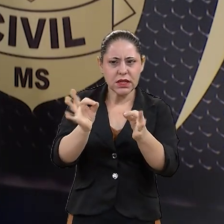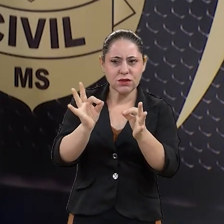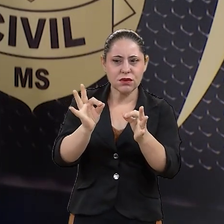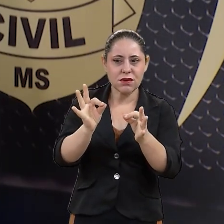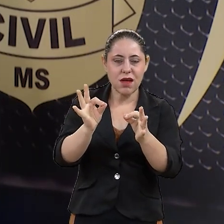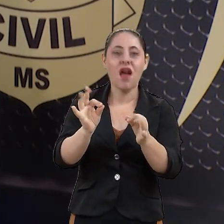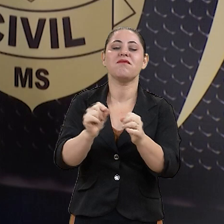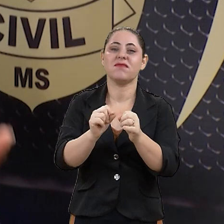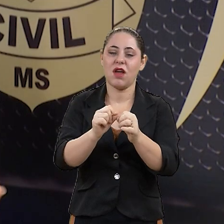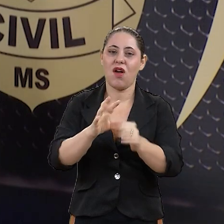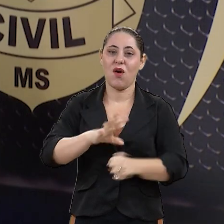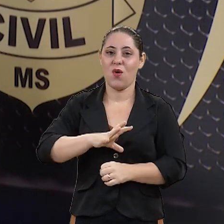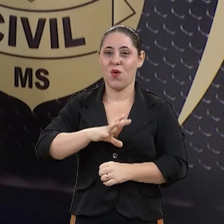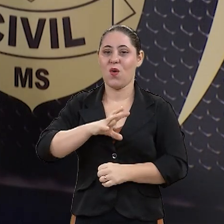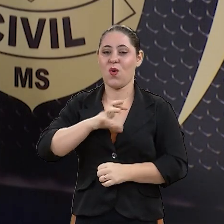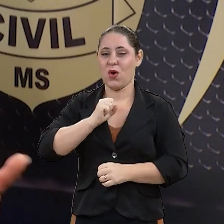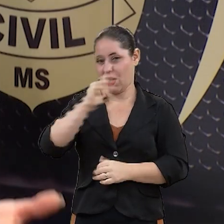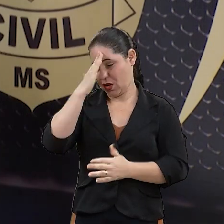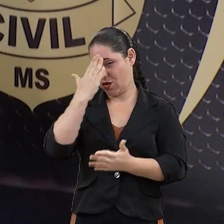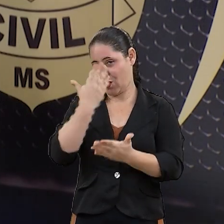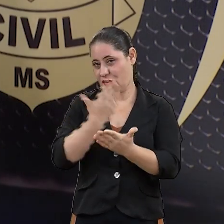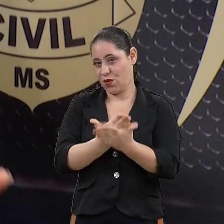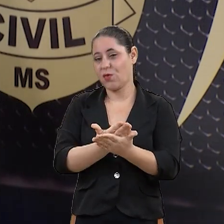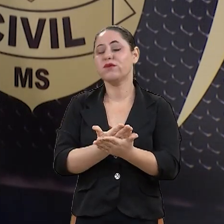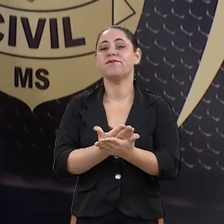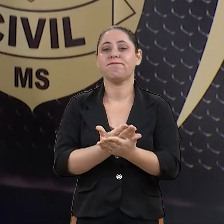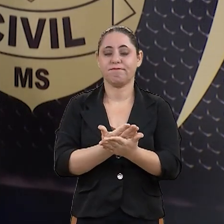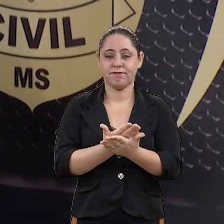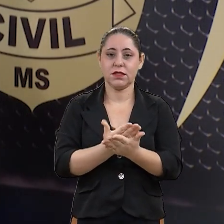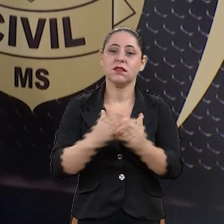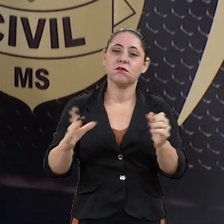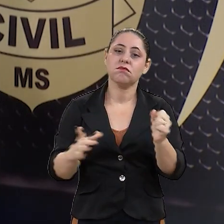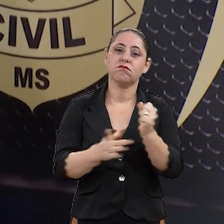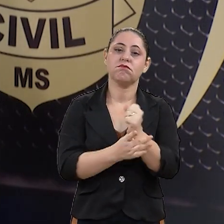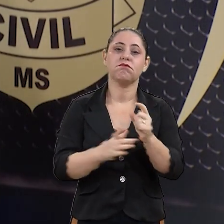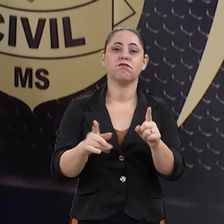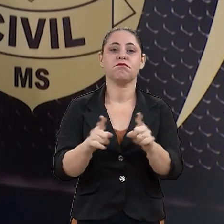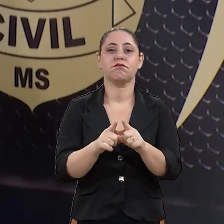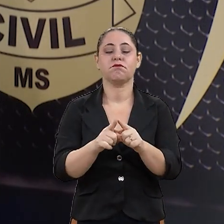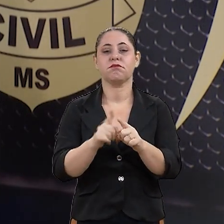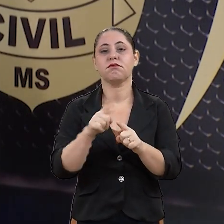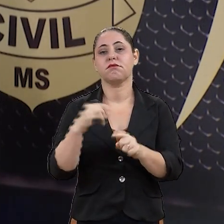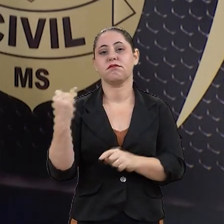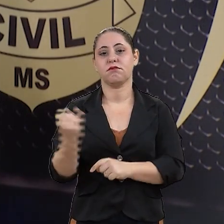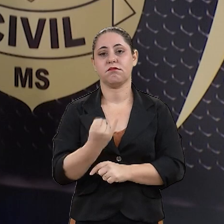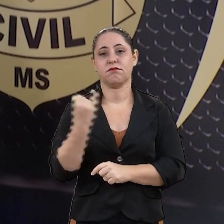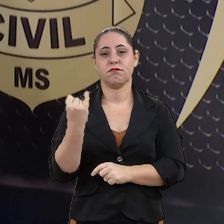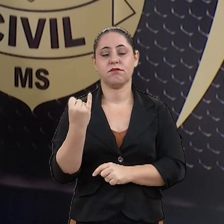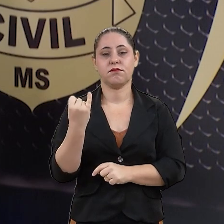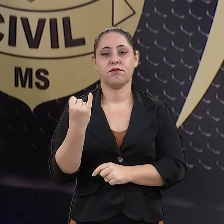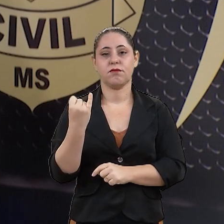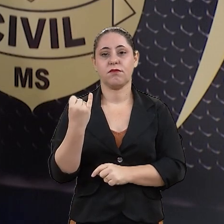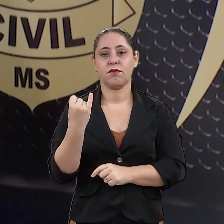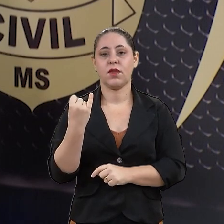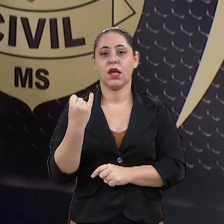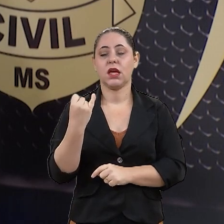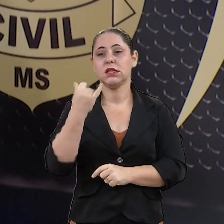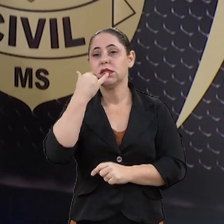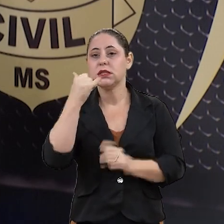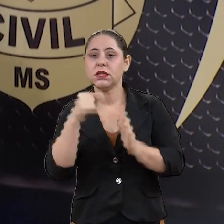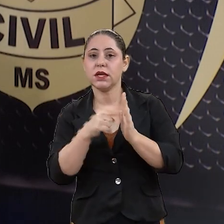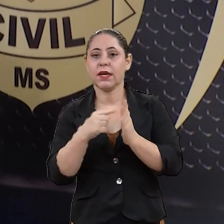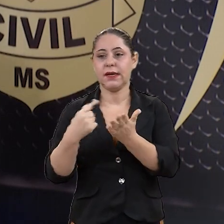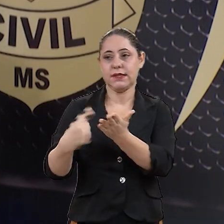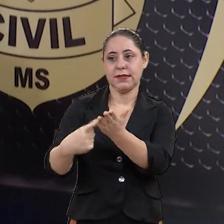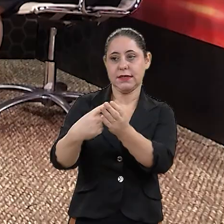realmente uma confiabilidade, né, e uma segurança. Então, com certeza é muito importante, todo o canal. E cada cidade, né,